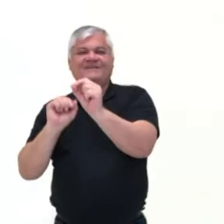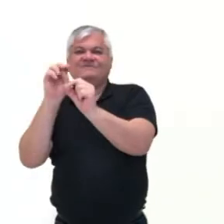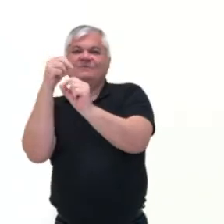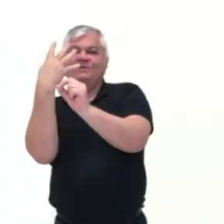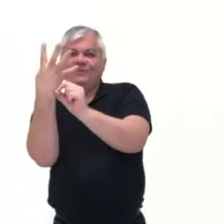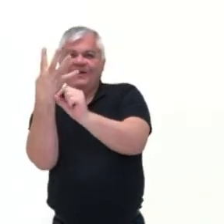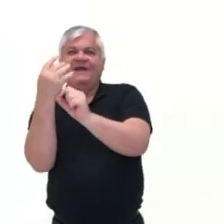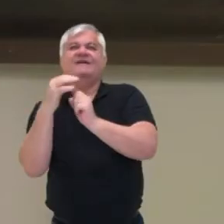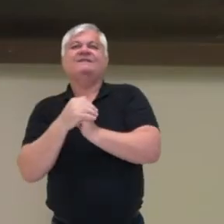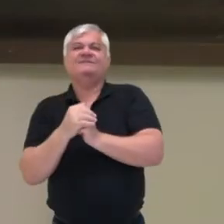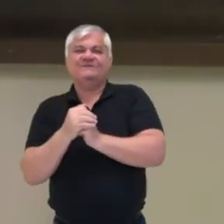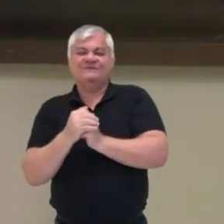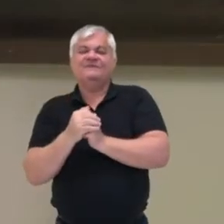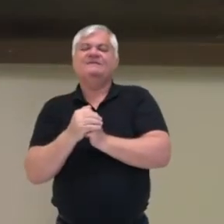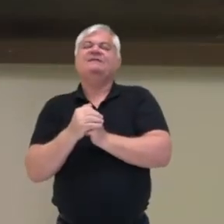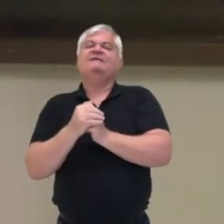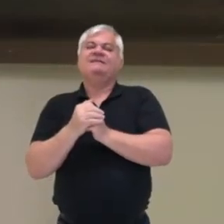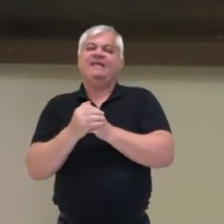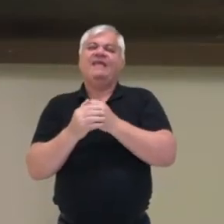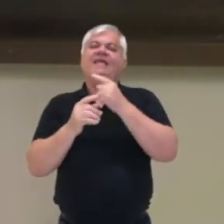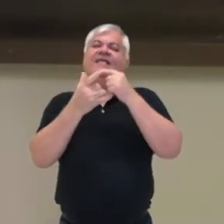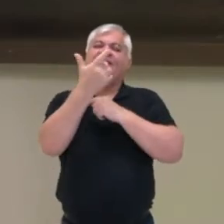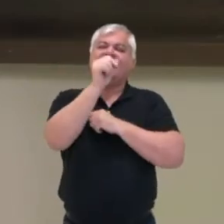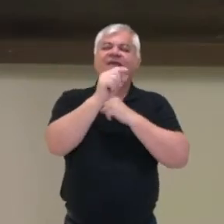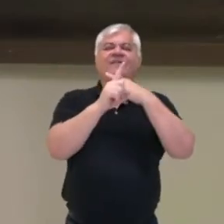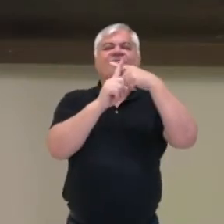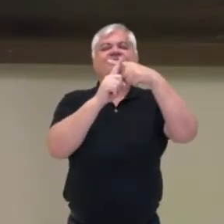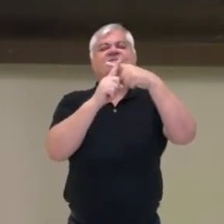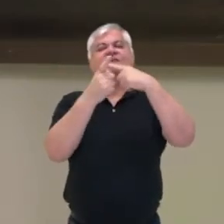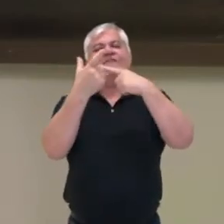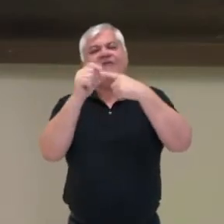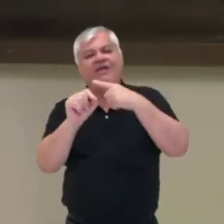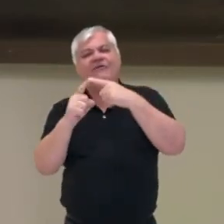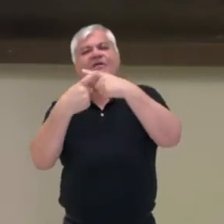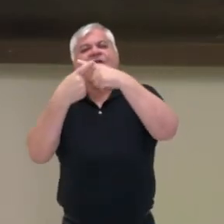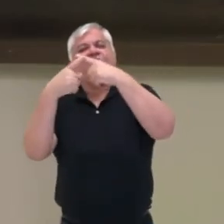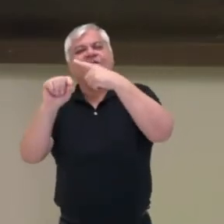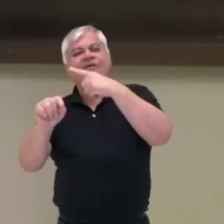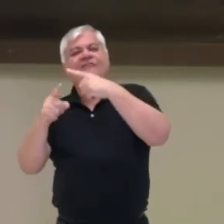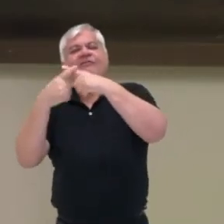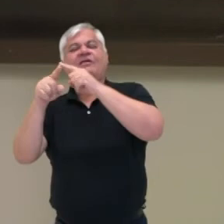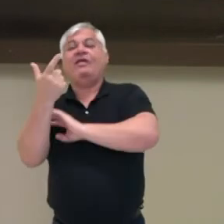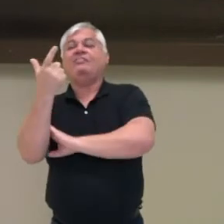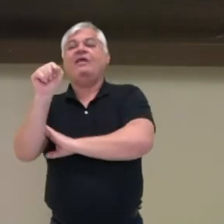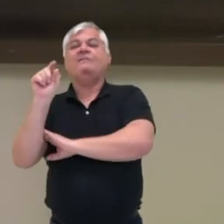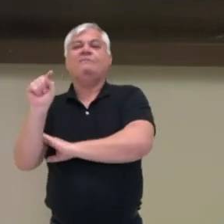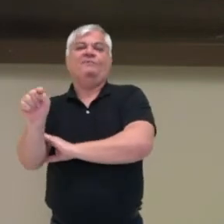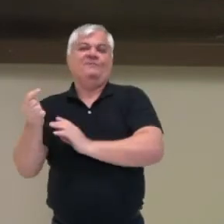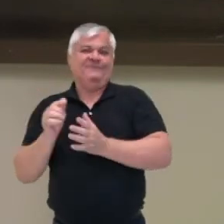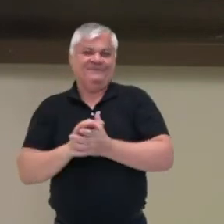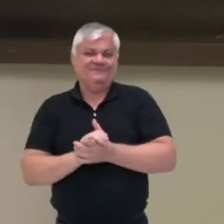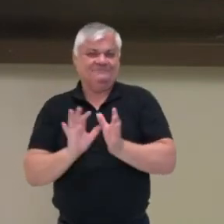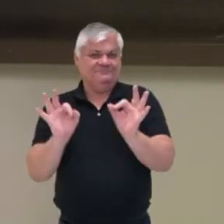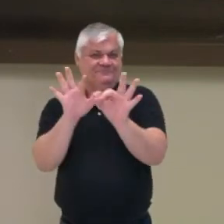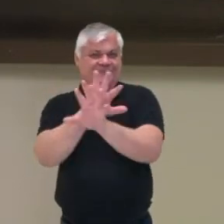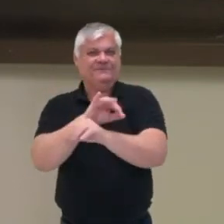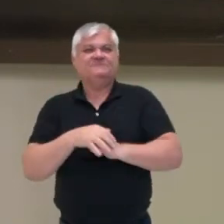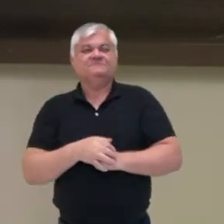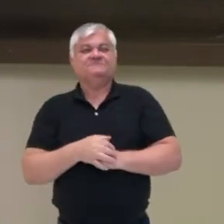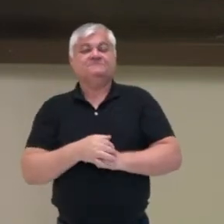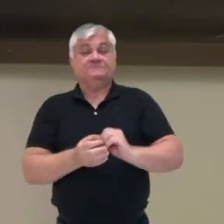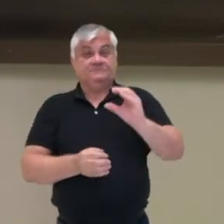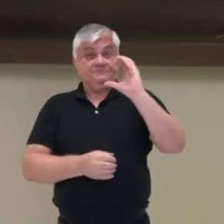10, 100. 100 vezes 10, 1000. 1000 vezes 10, 10.000. Resolvido. Letra